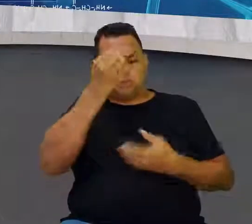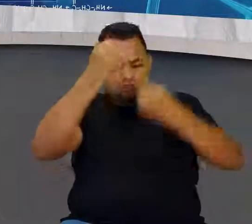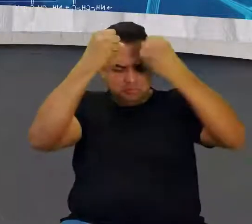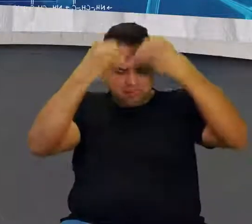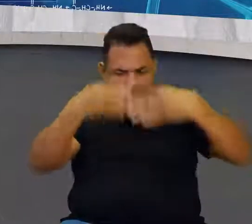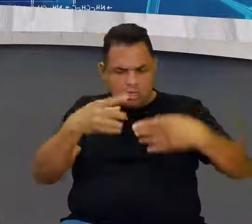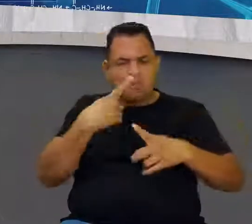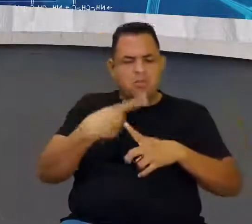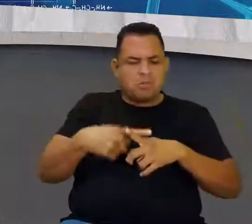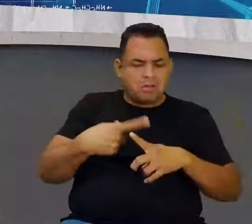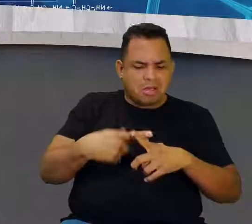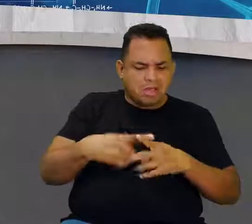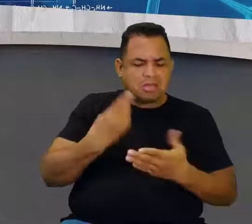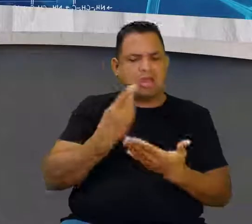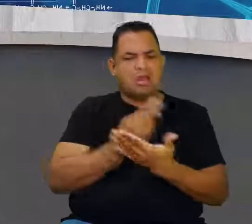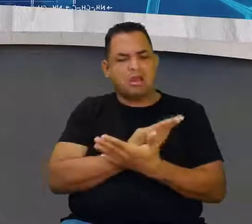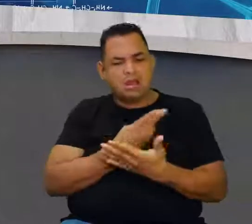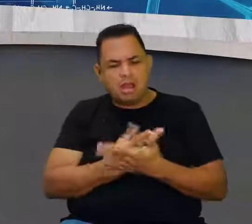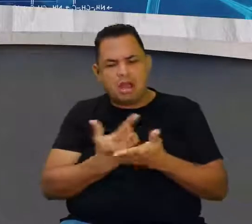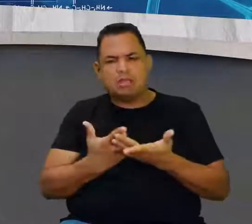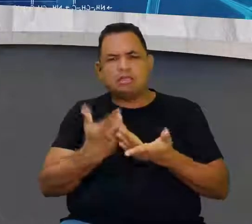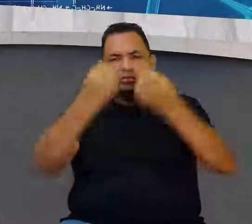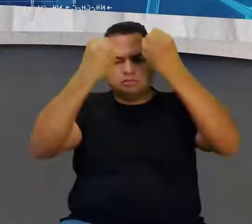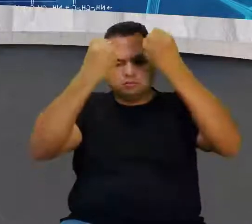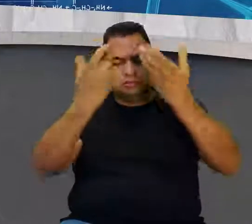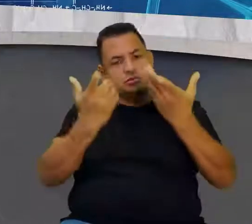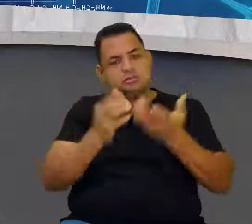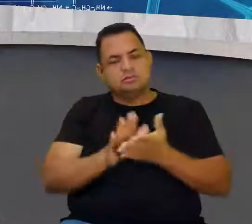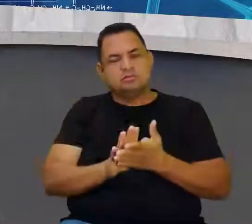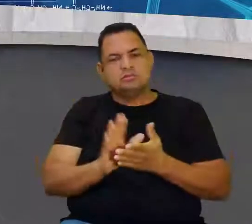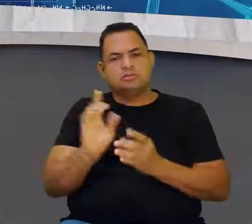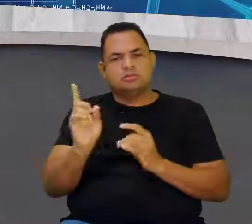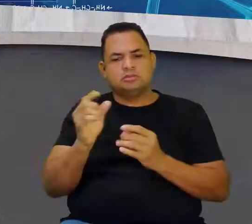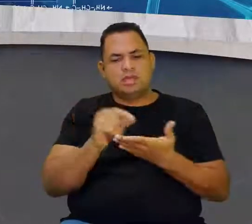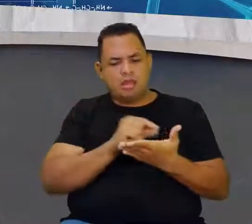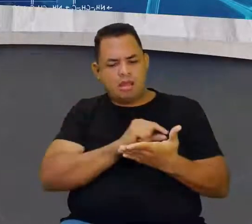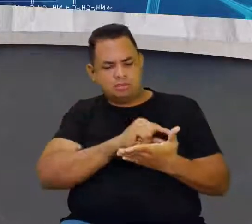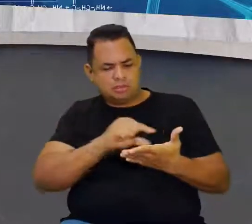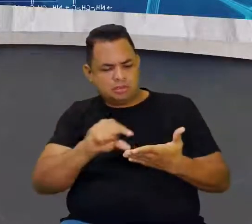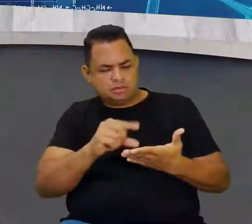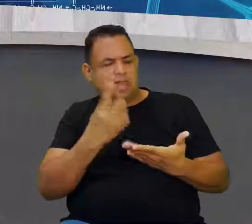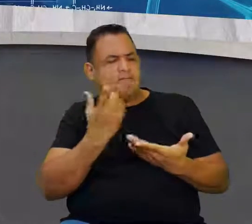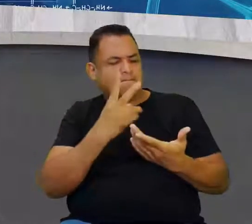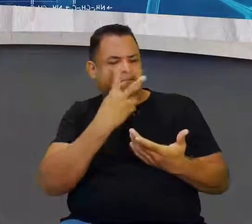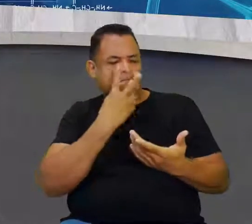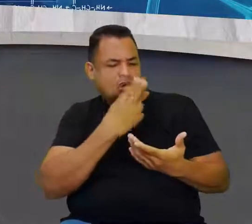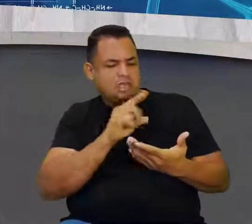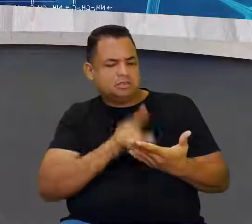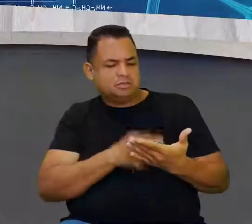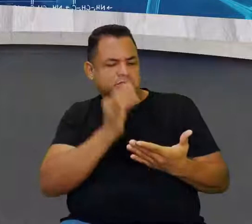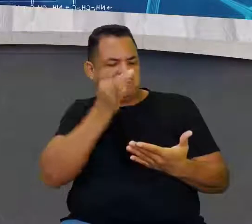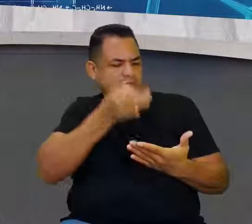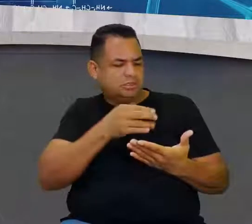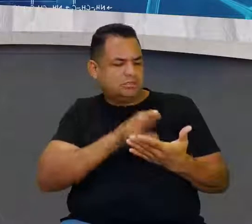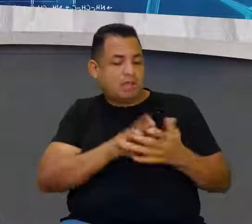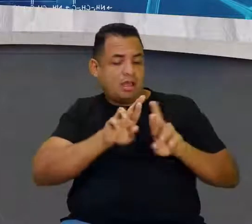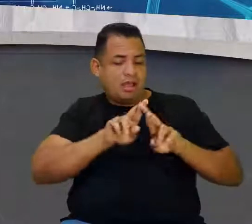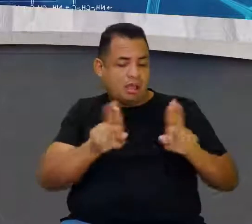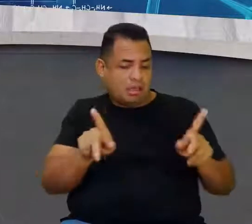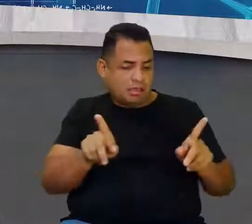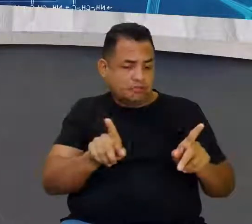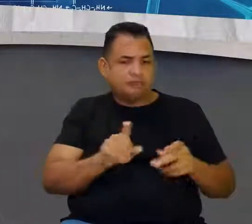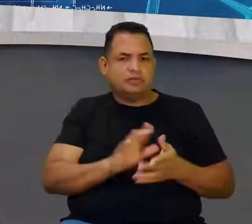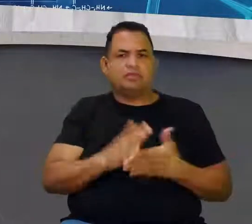está certa por causa de tal fator. Ou essa daqui, ó, parece estar correta, mas isso aqui é diferente.